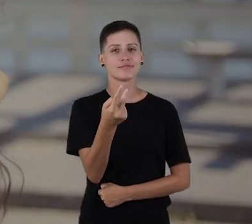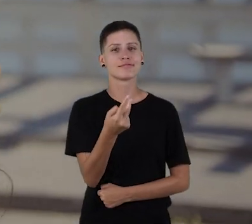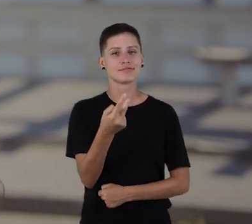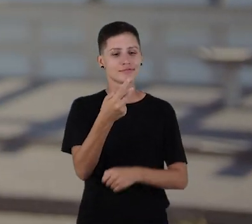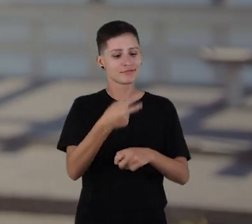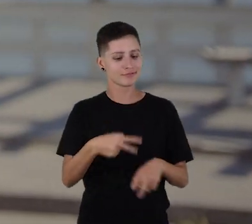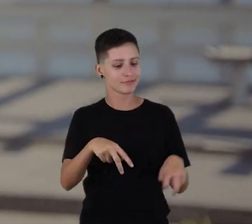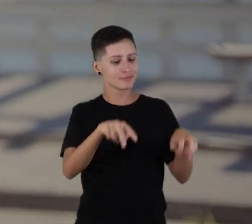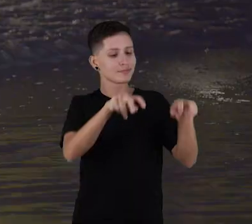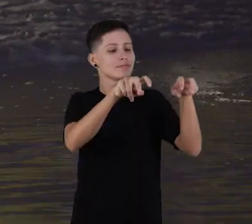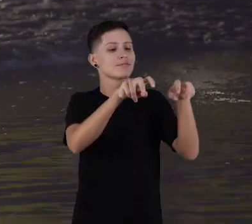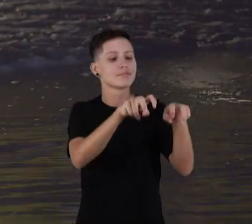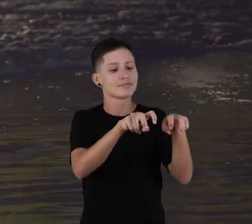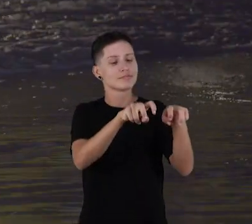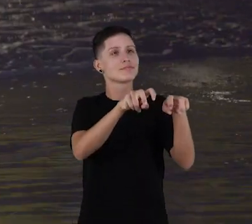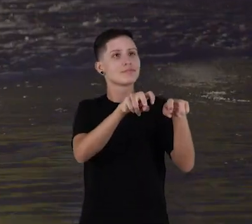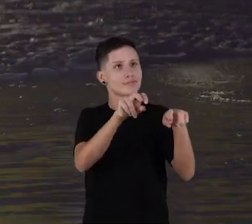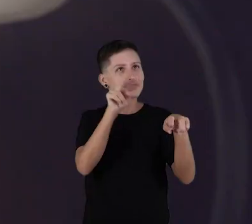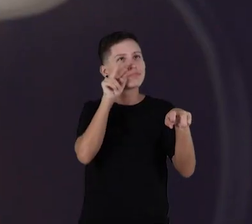e